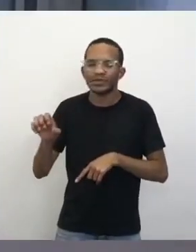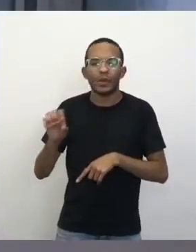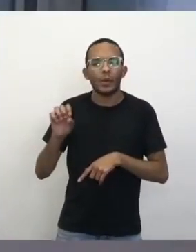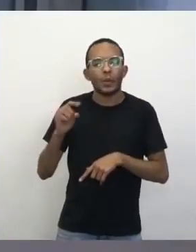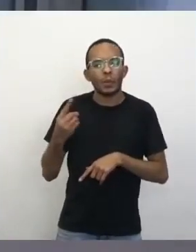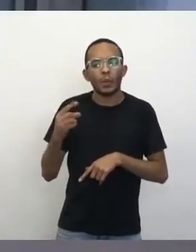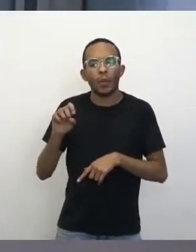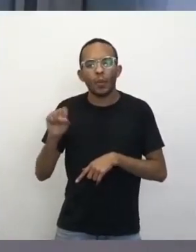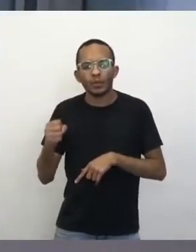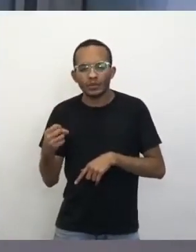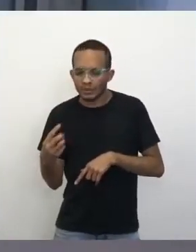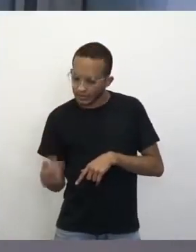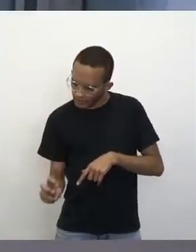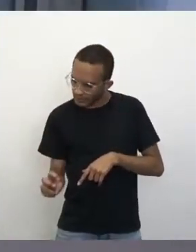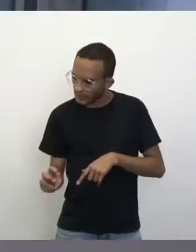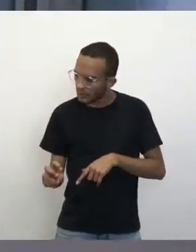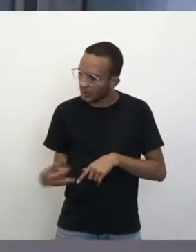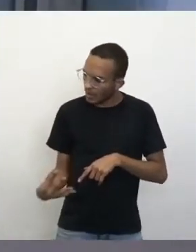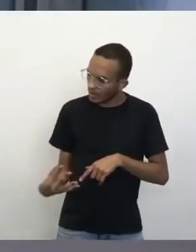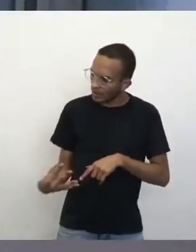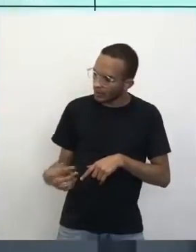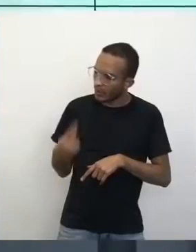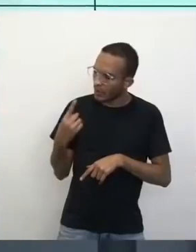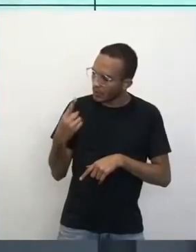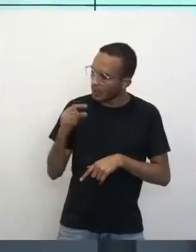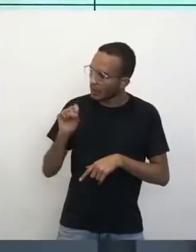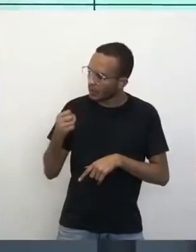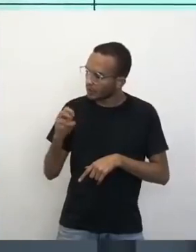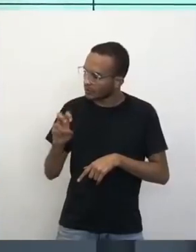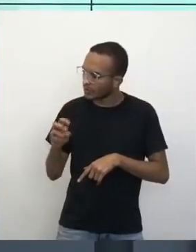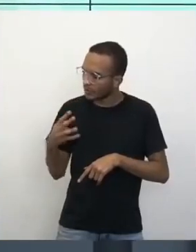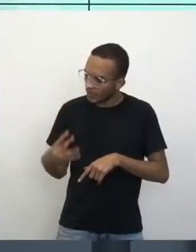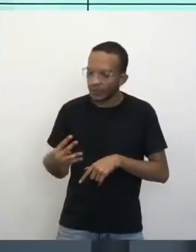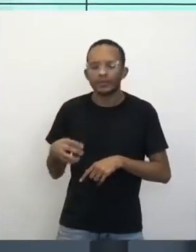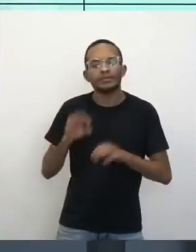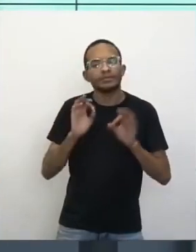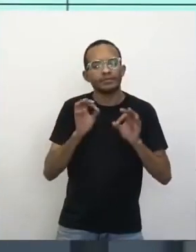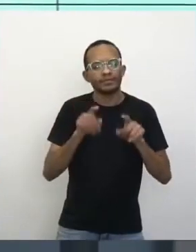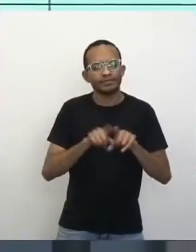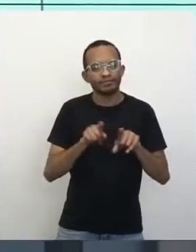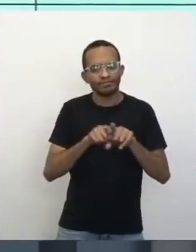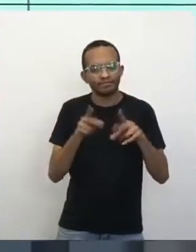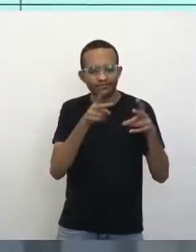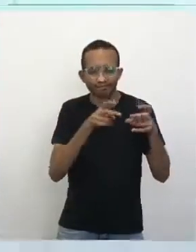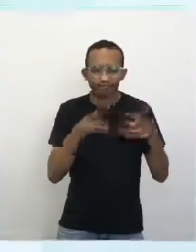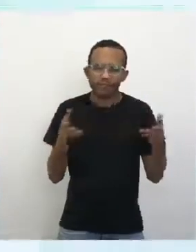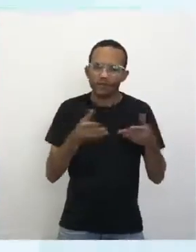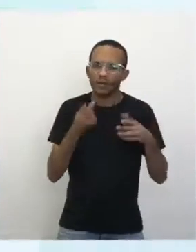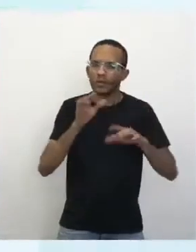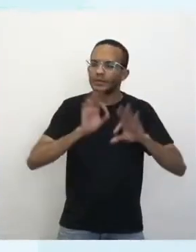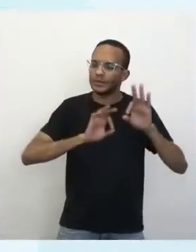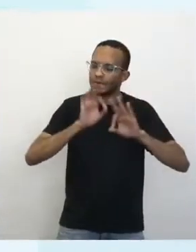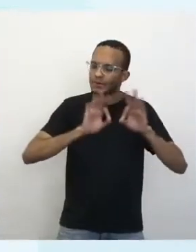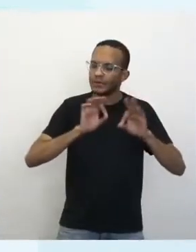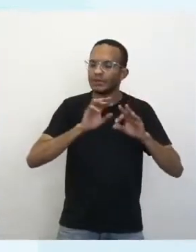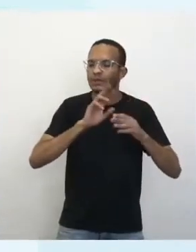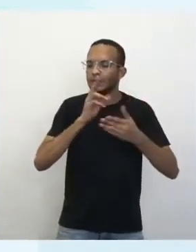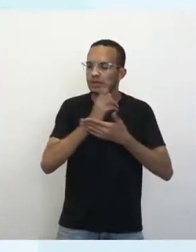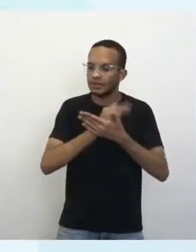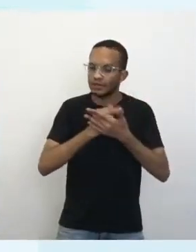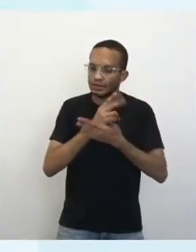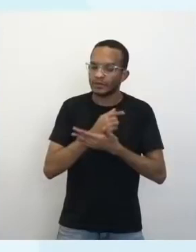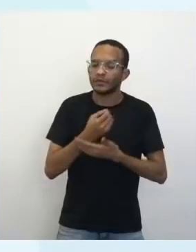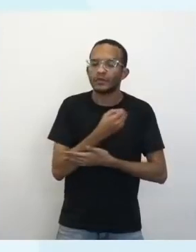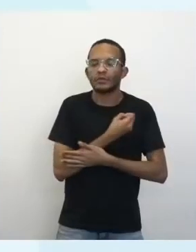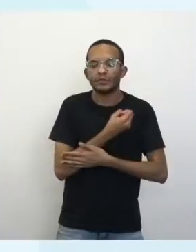185? Já perdi a ordem aí. 1854? Sim, é isso mesmo. Muito bem, vamos conferir aqui com o nosso desenho? Então,